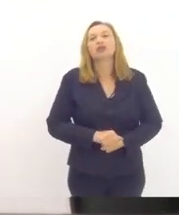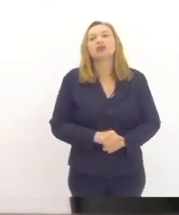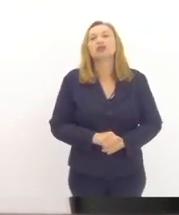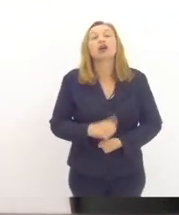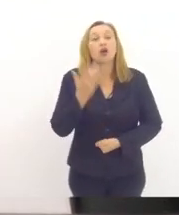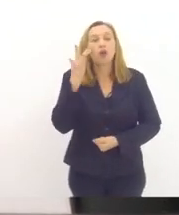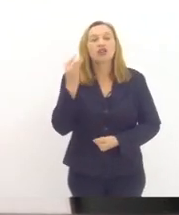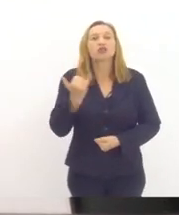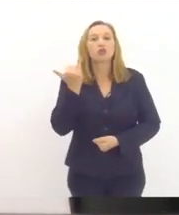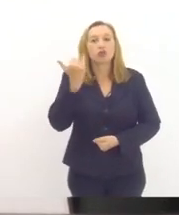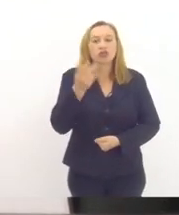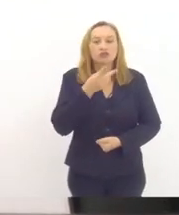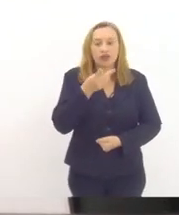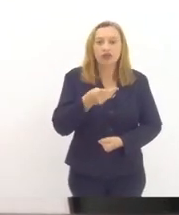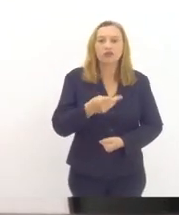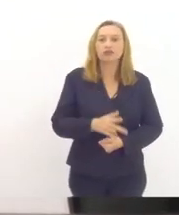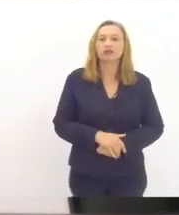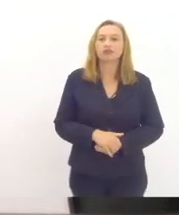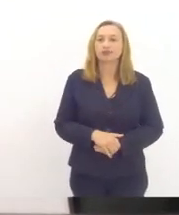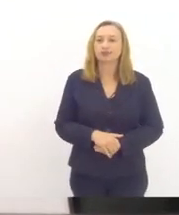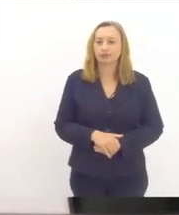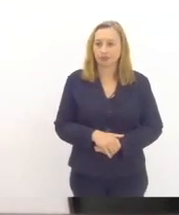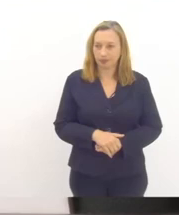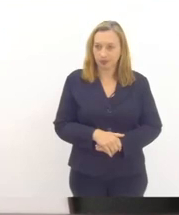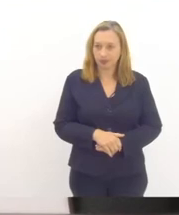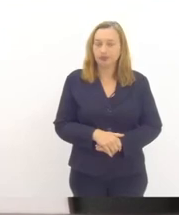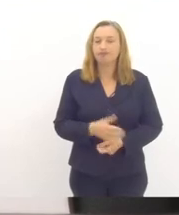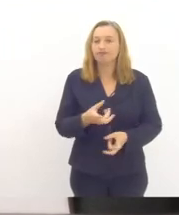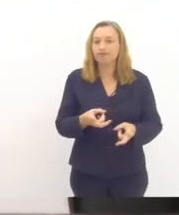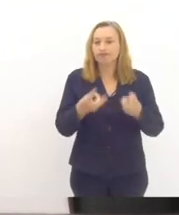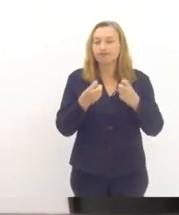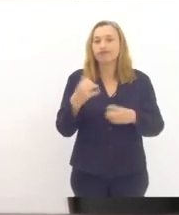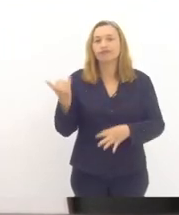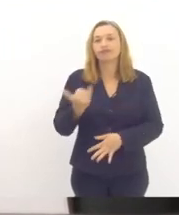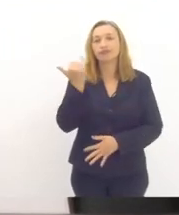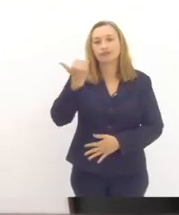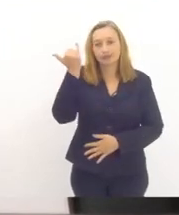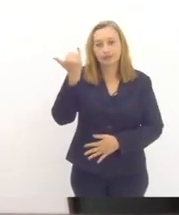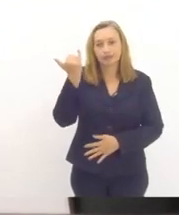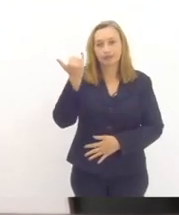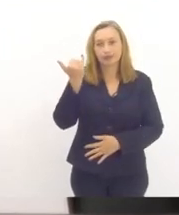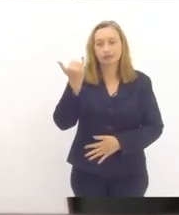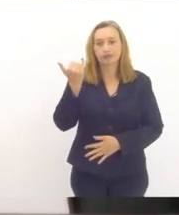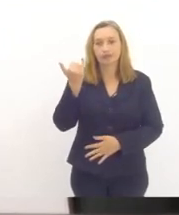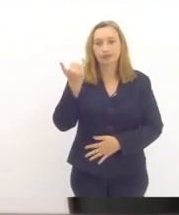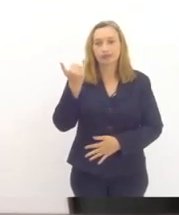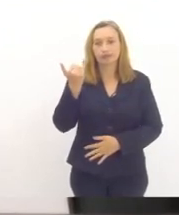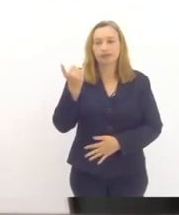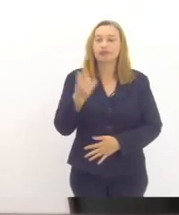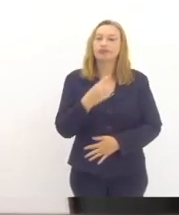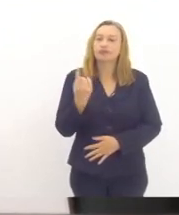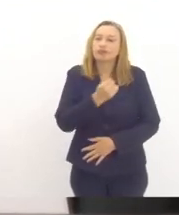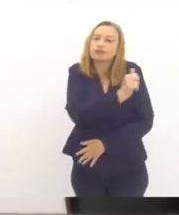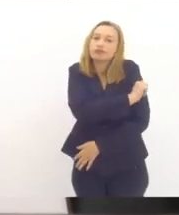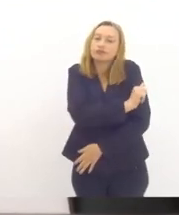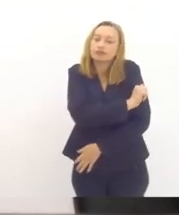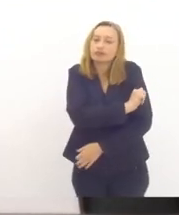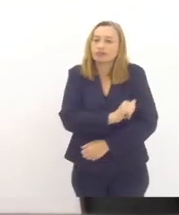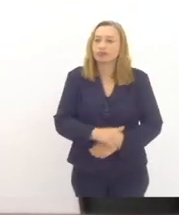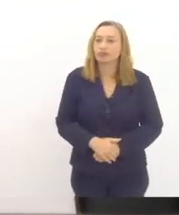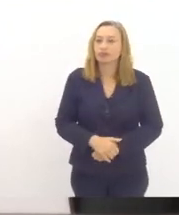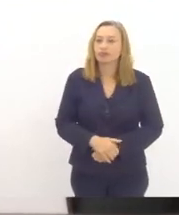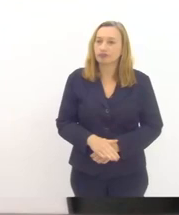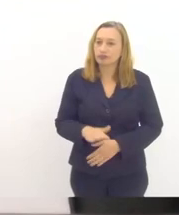acho importante a gente colocar. E nós percebemos a importância da inserção dos nossos alunos